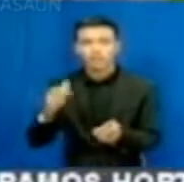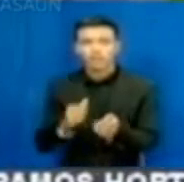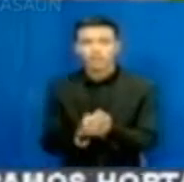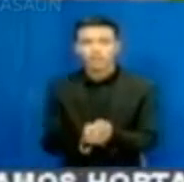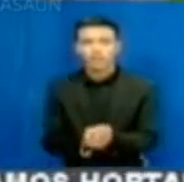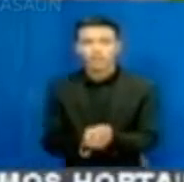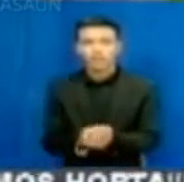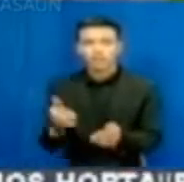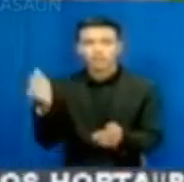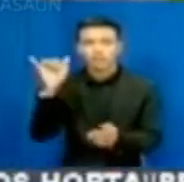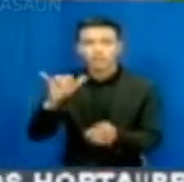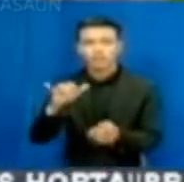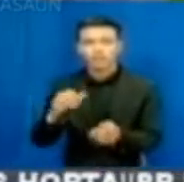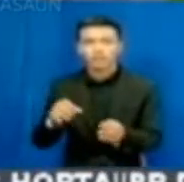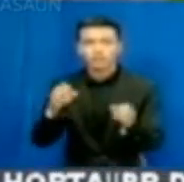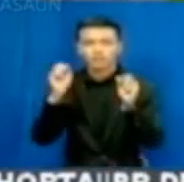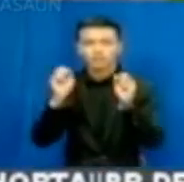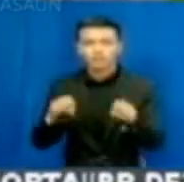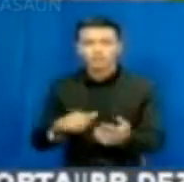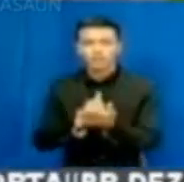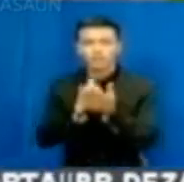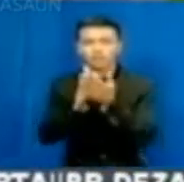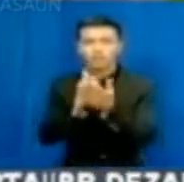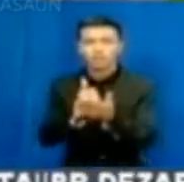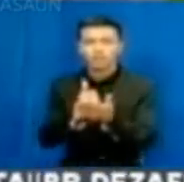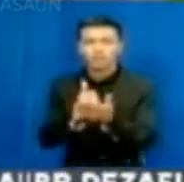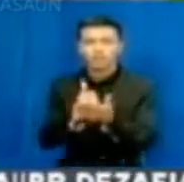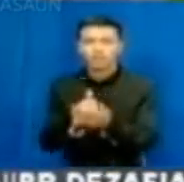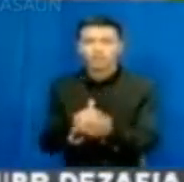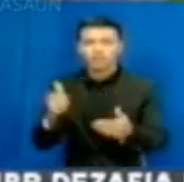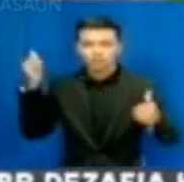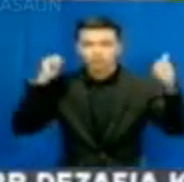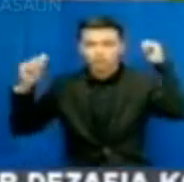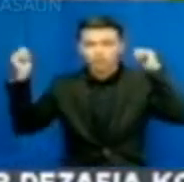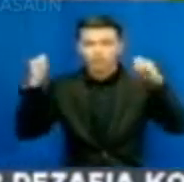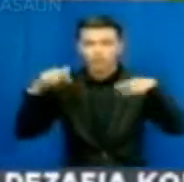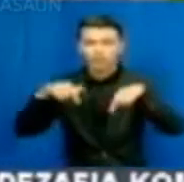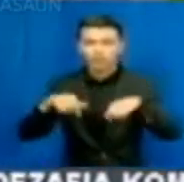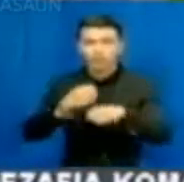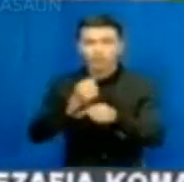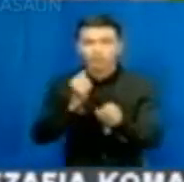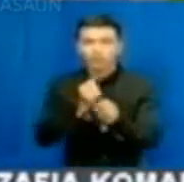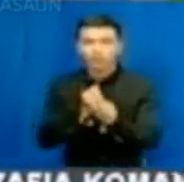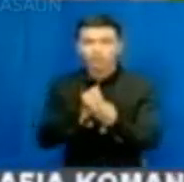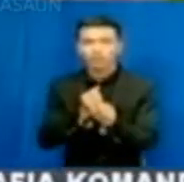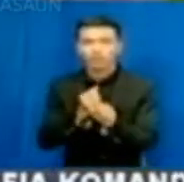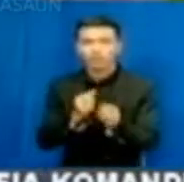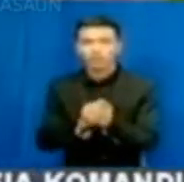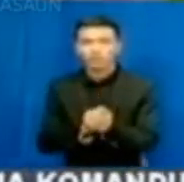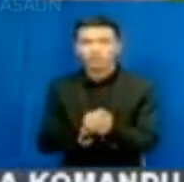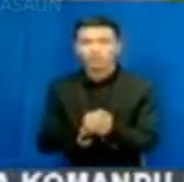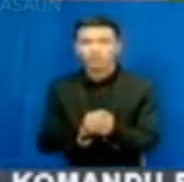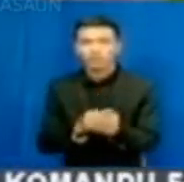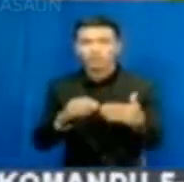missão Correia do Cira, a Tunésia nos facilita a vida de mim. Alamos sensibilização entre a comunidade Cira,